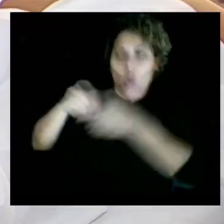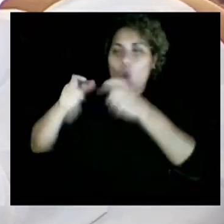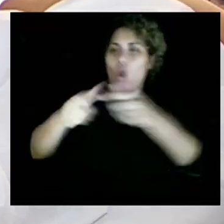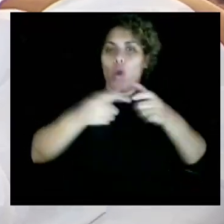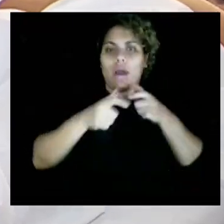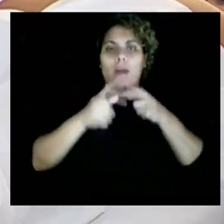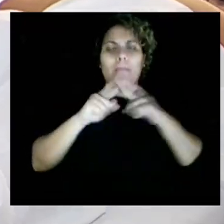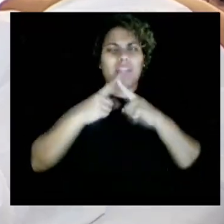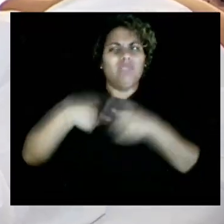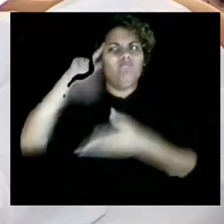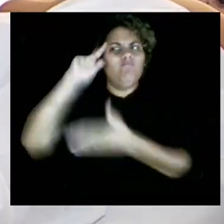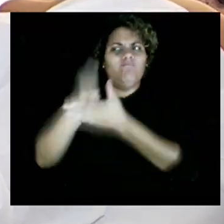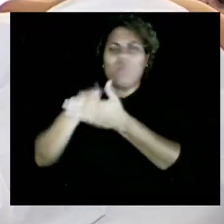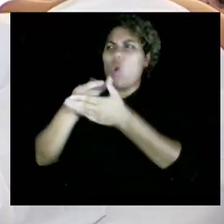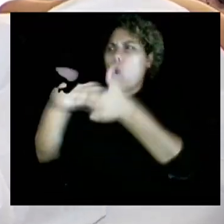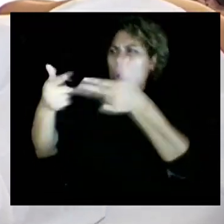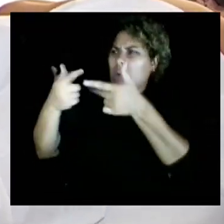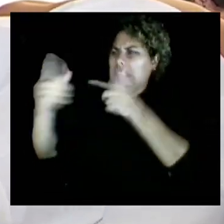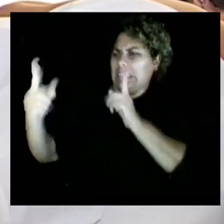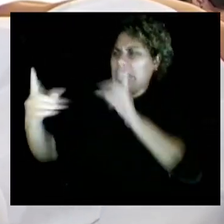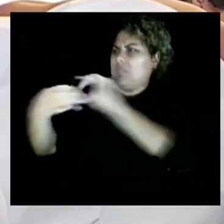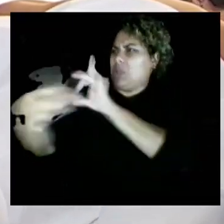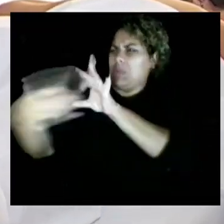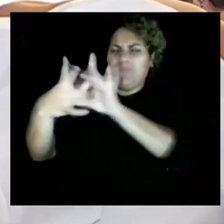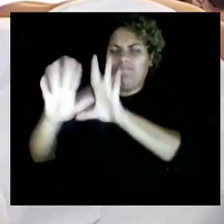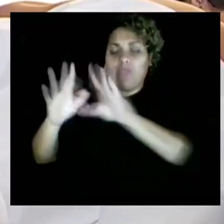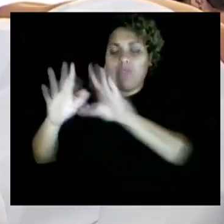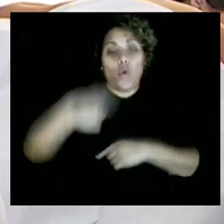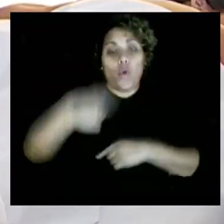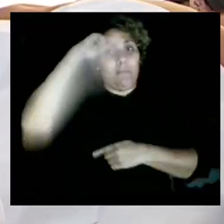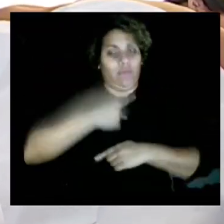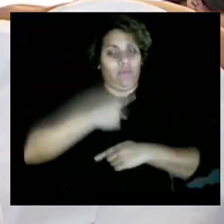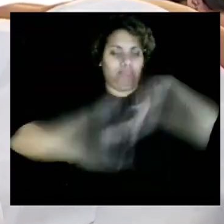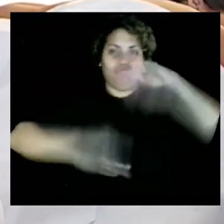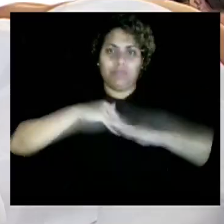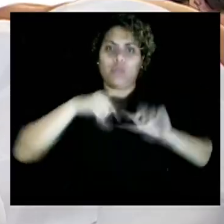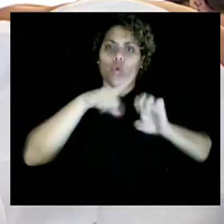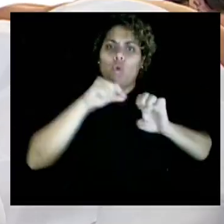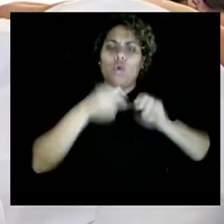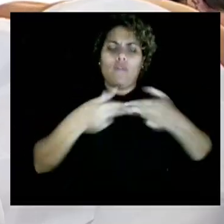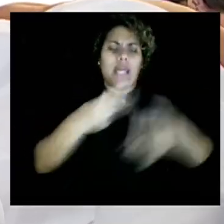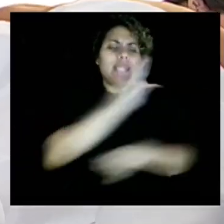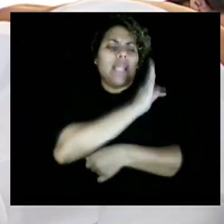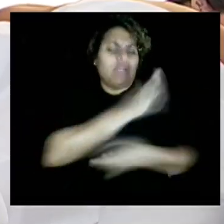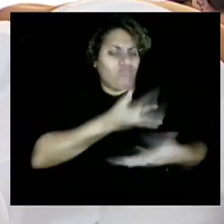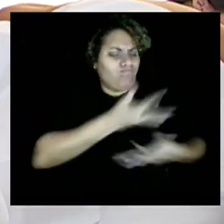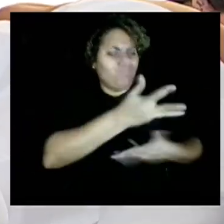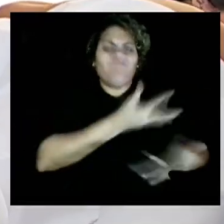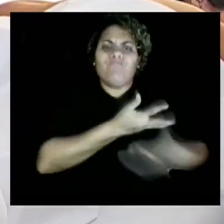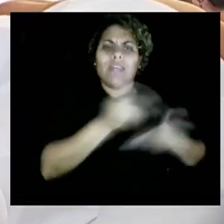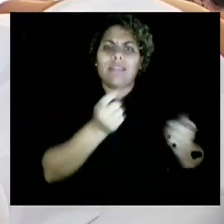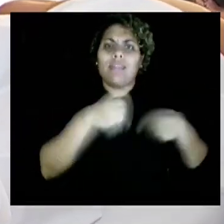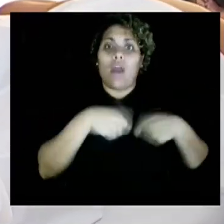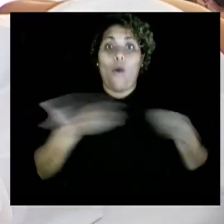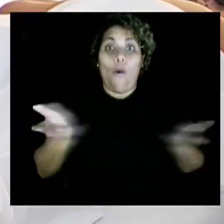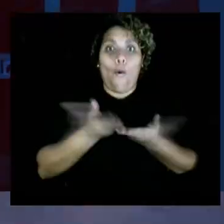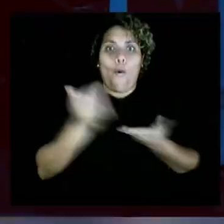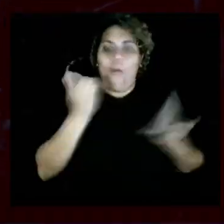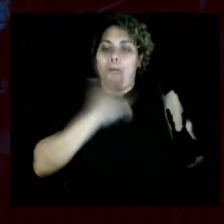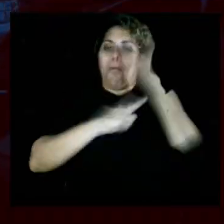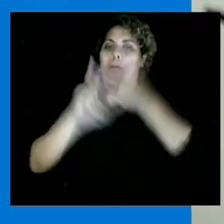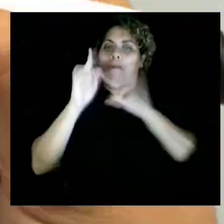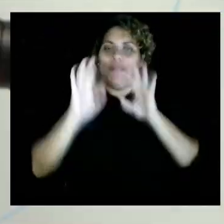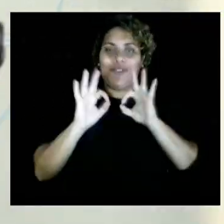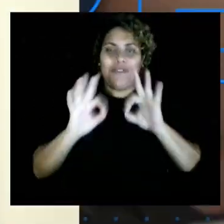próprio negócio oferecendo técnicas integrativas e que agora colhe já o fruto desse trabalho.